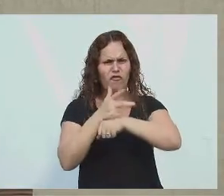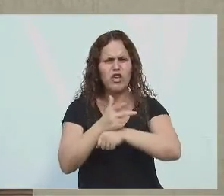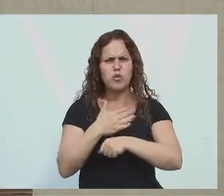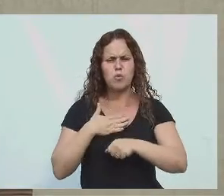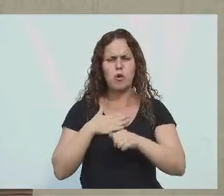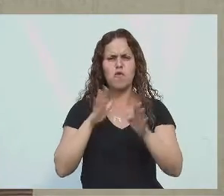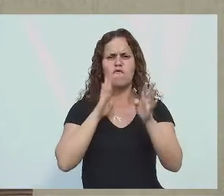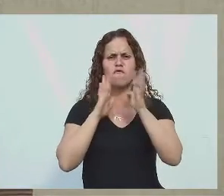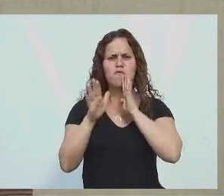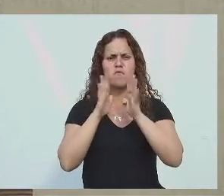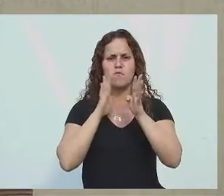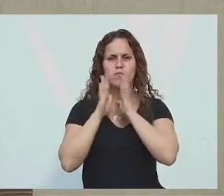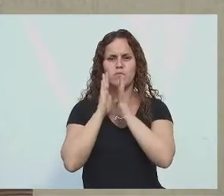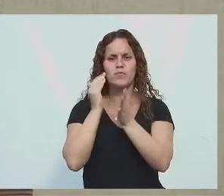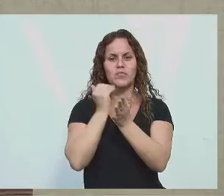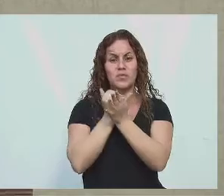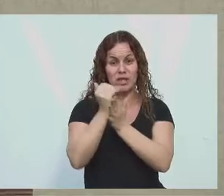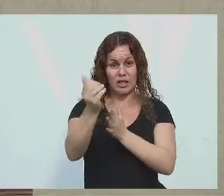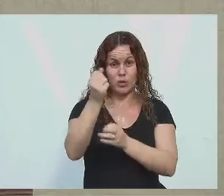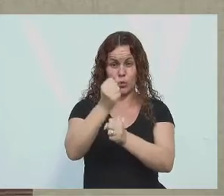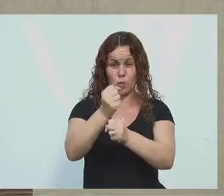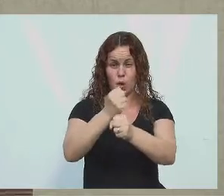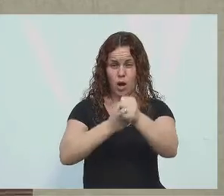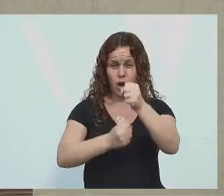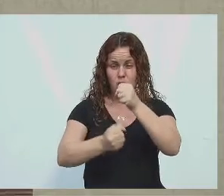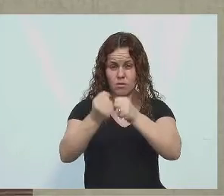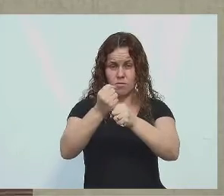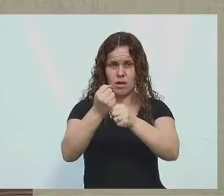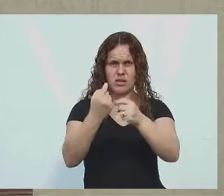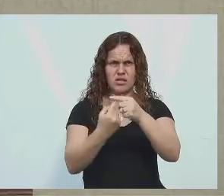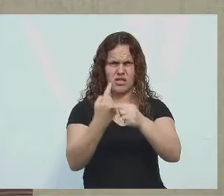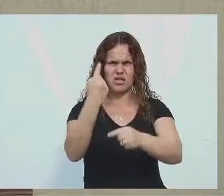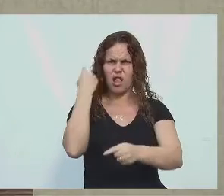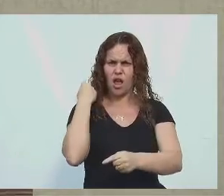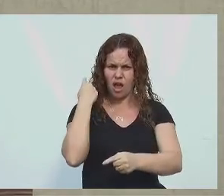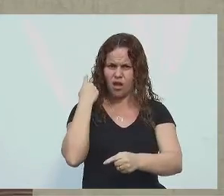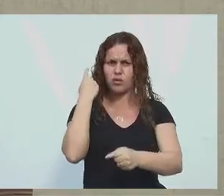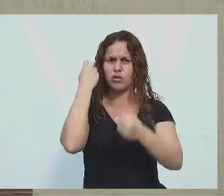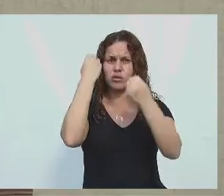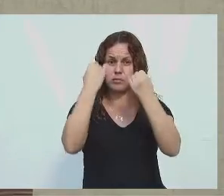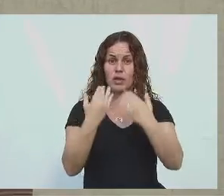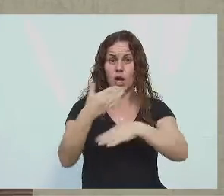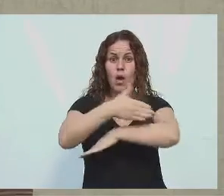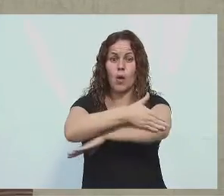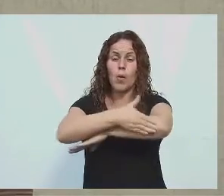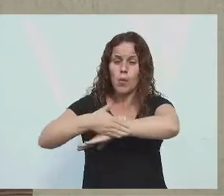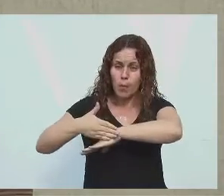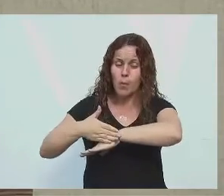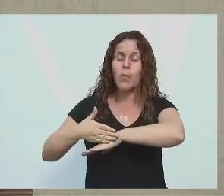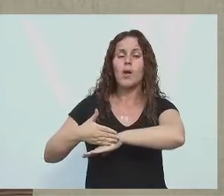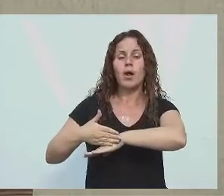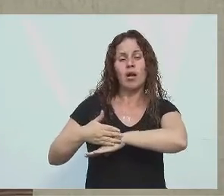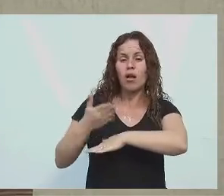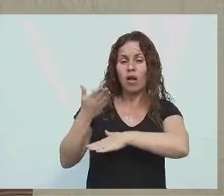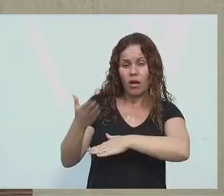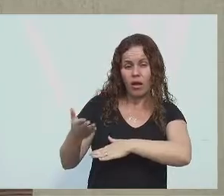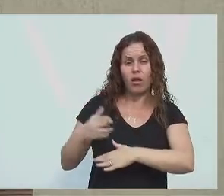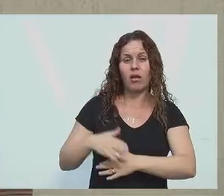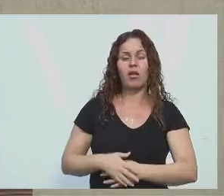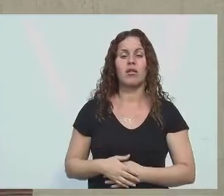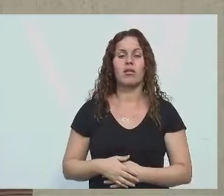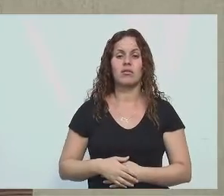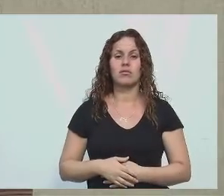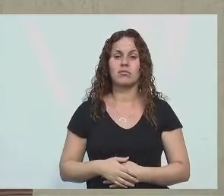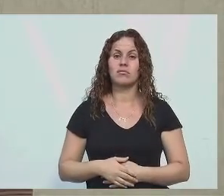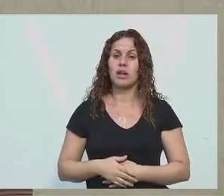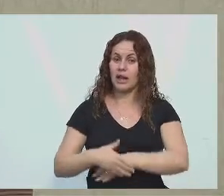do início do ano passado, ou desse ano, falando sobre aquela rua da Coelhos Raimundo Guimarães, aquela que dá acesso ao Vale do